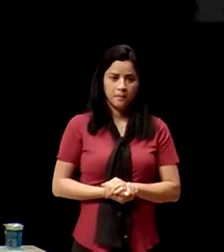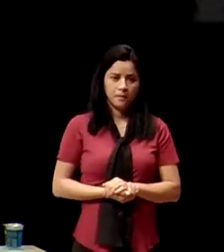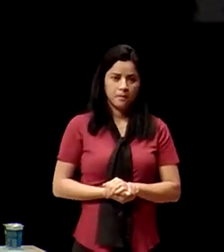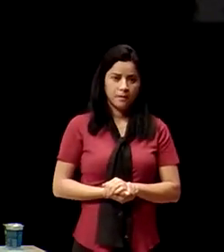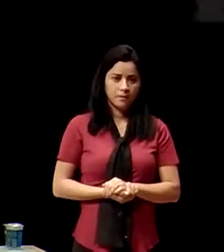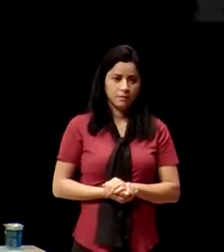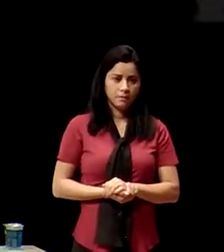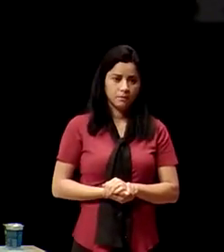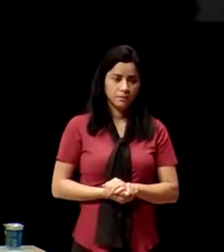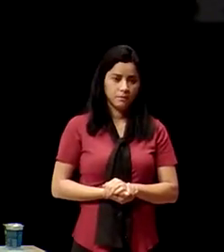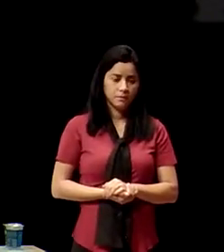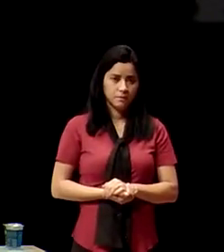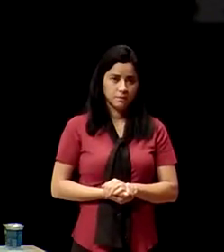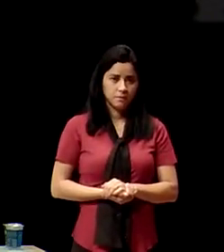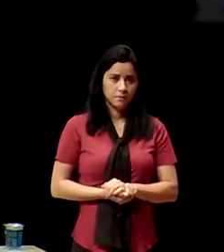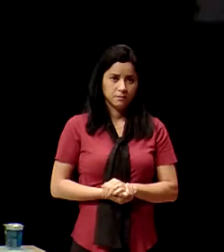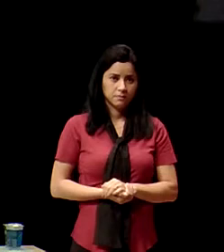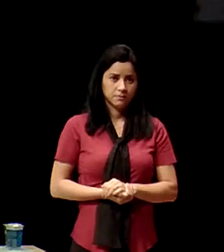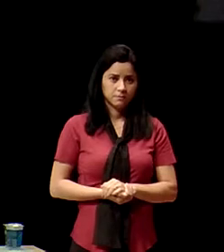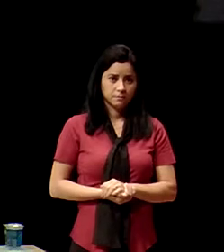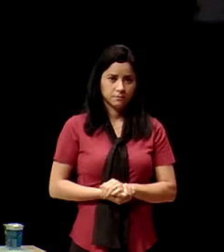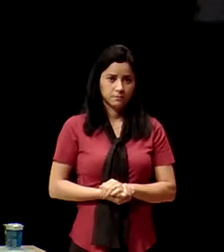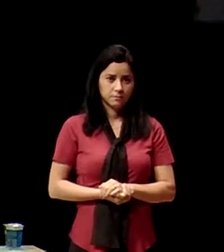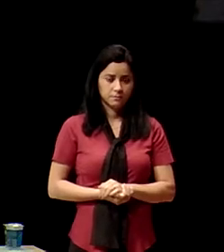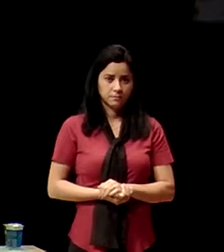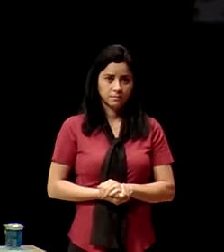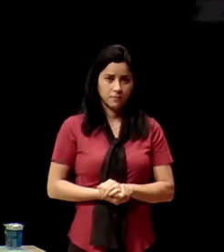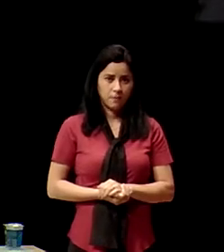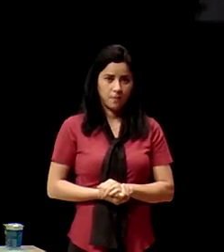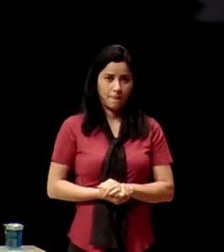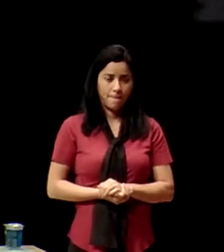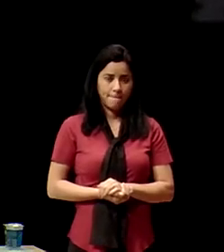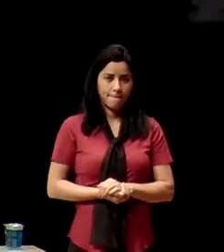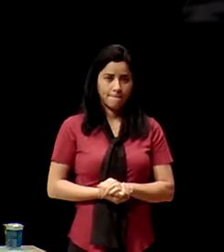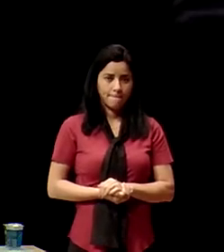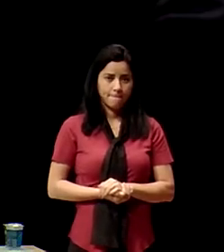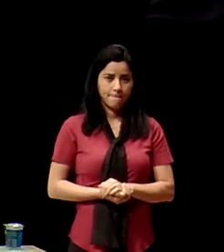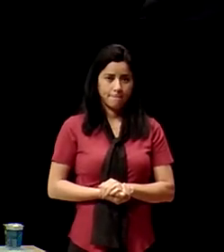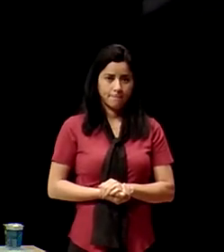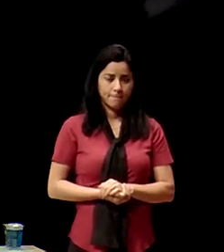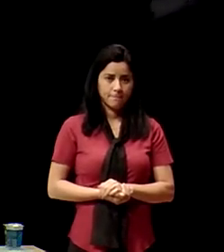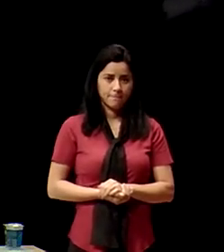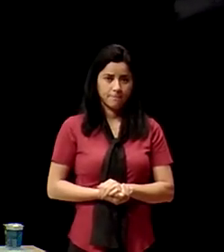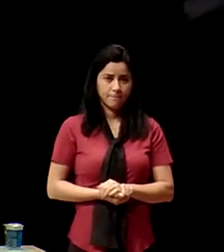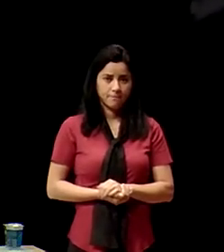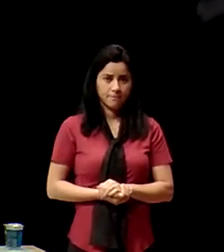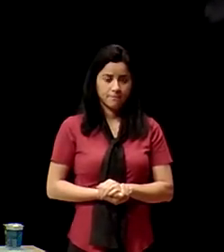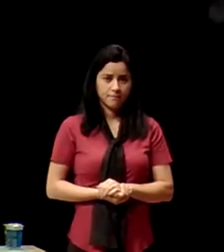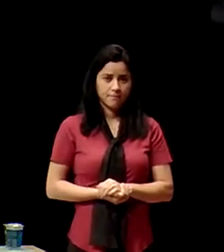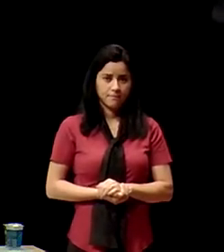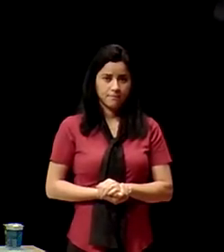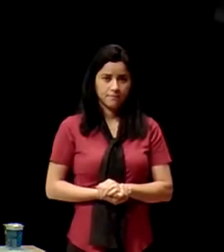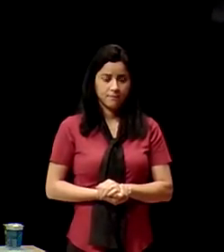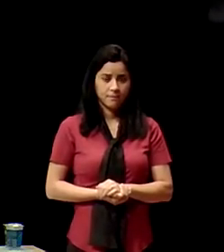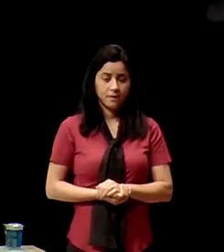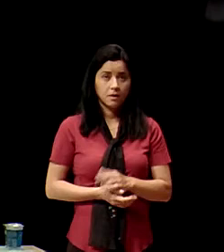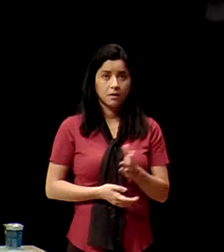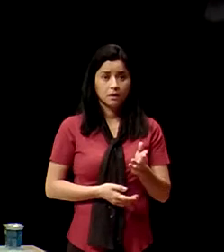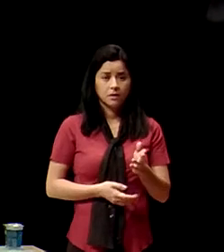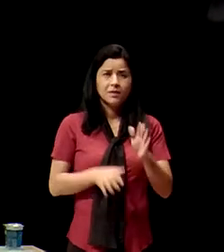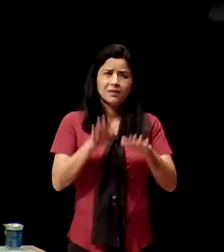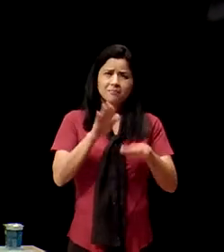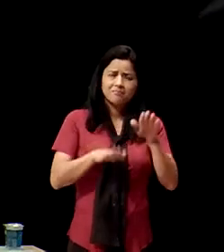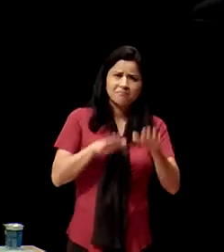been even stressed that social pedagogy is not a profession at all. E